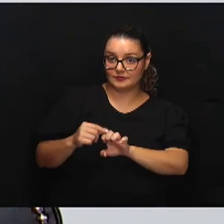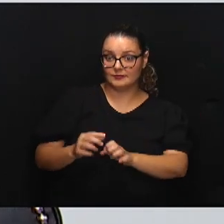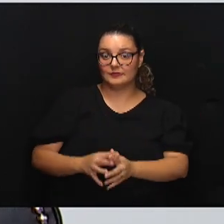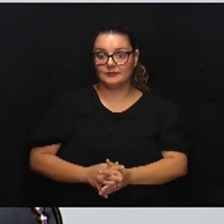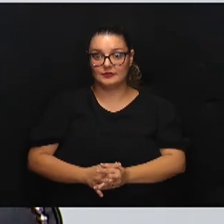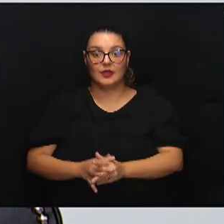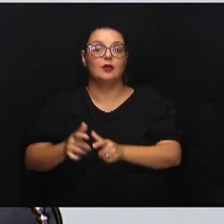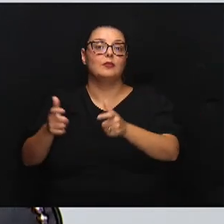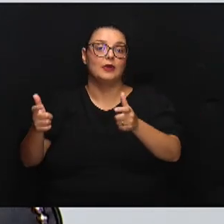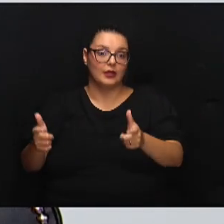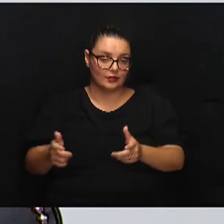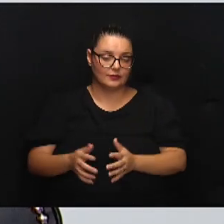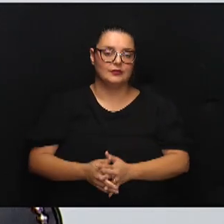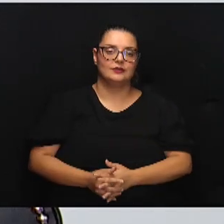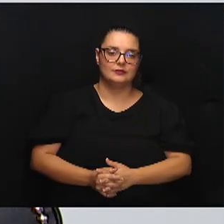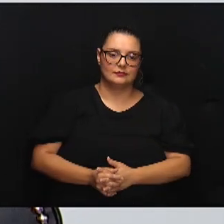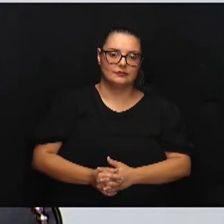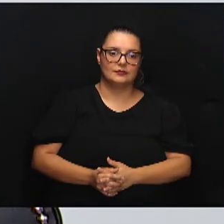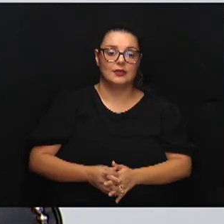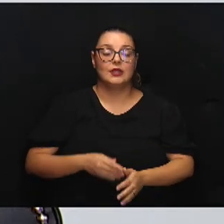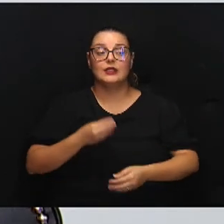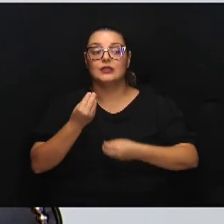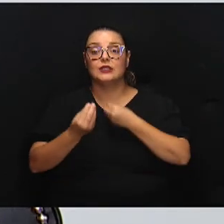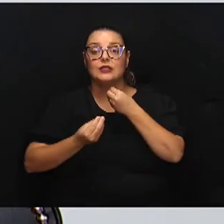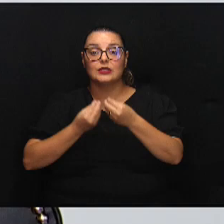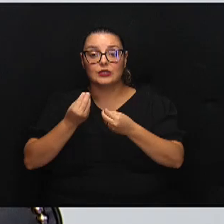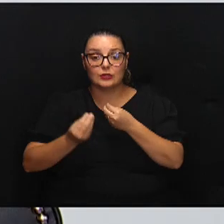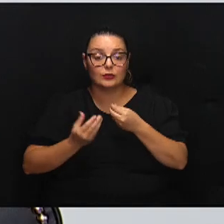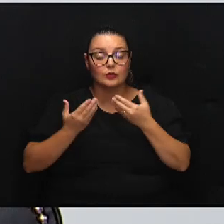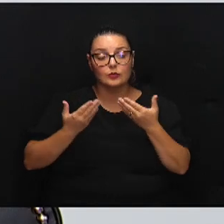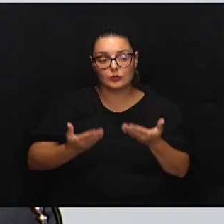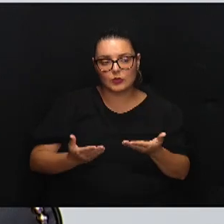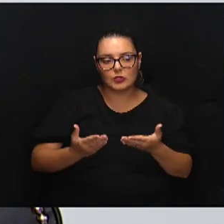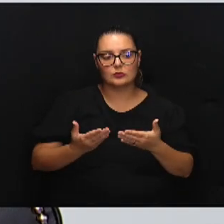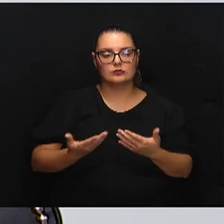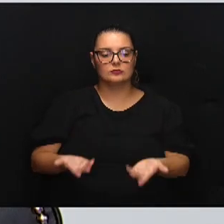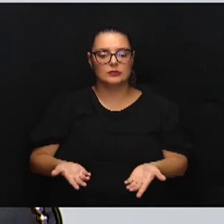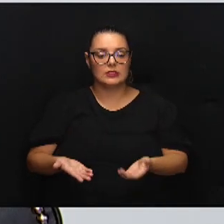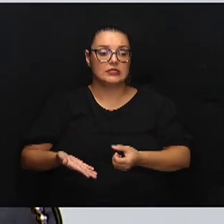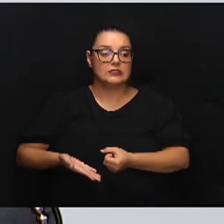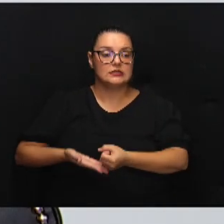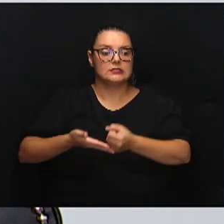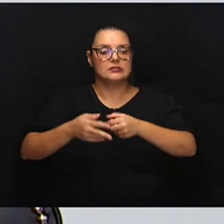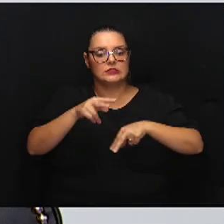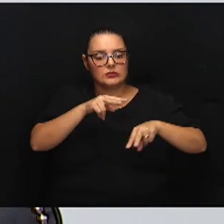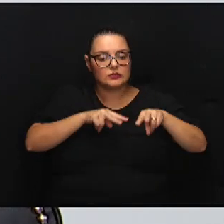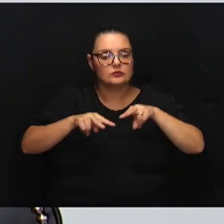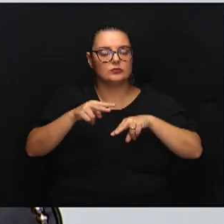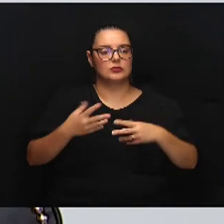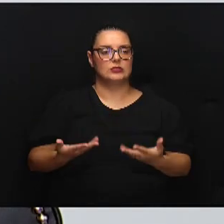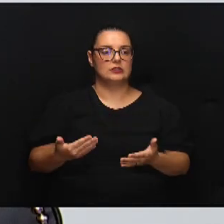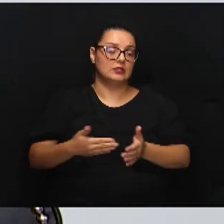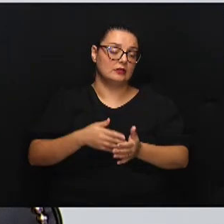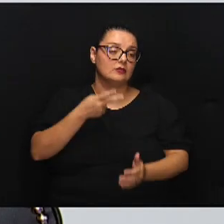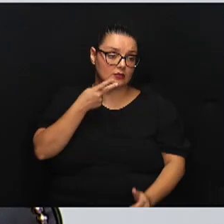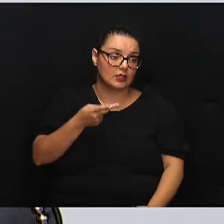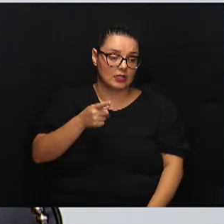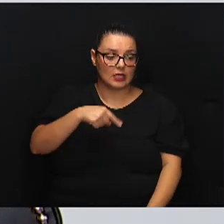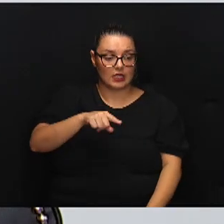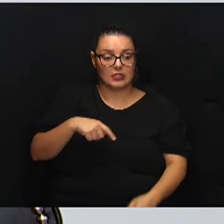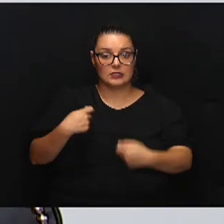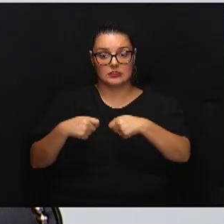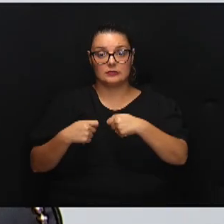a maioria. E como você tem, então, dado esse olhar, até que você falou, elas precisam